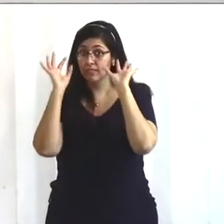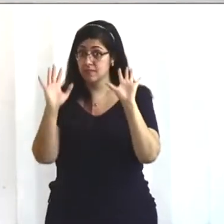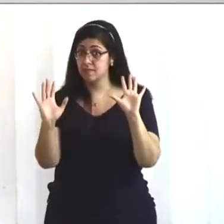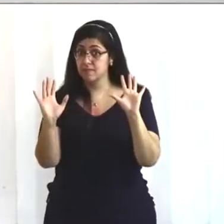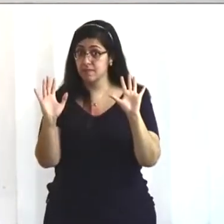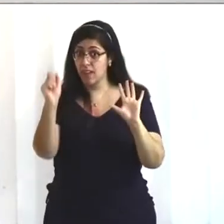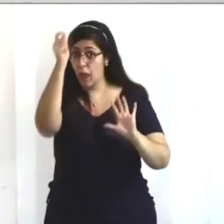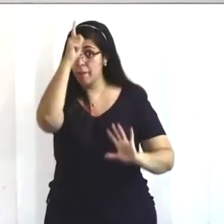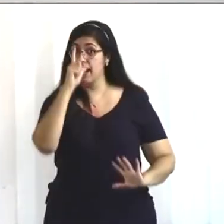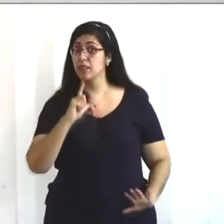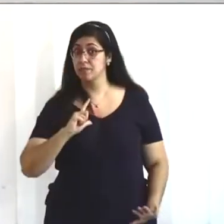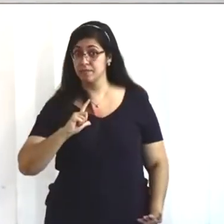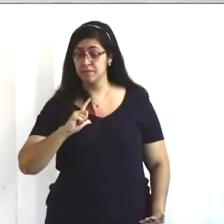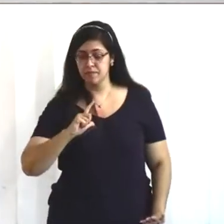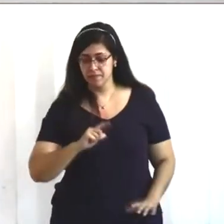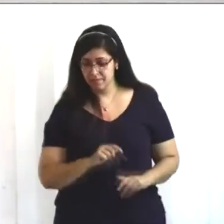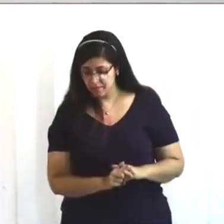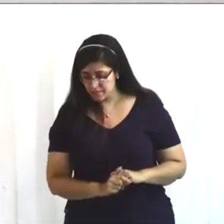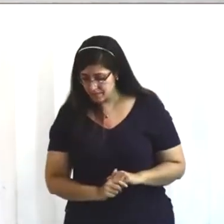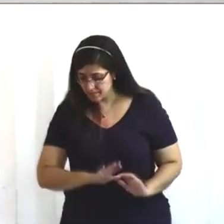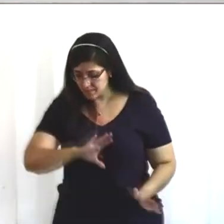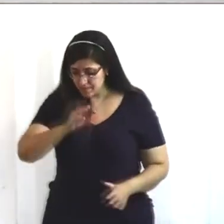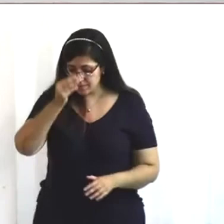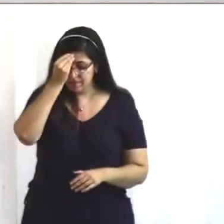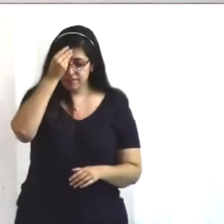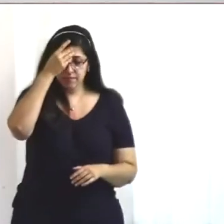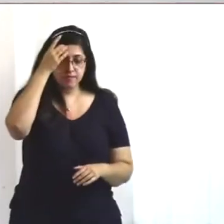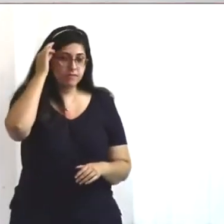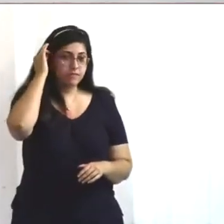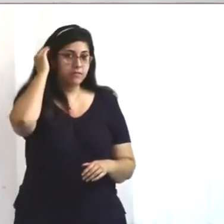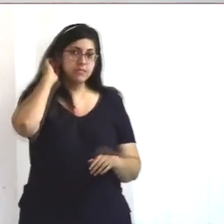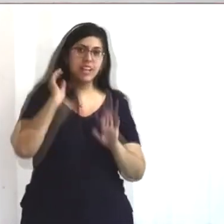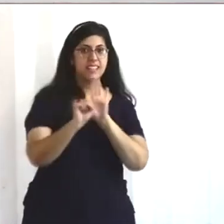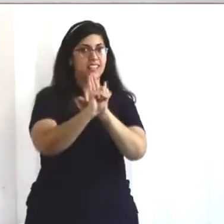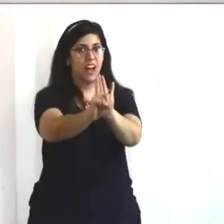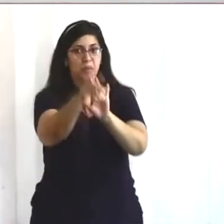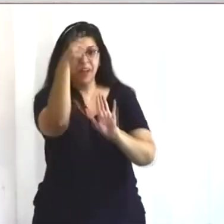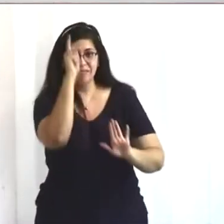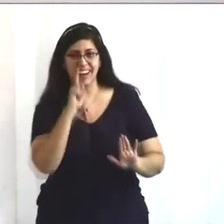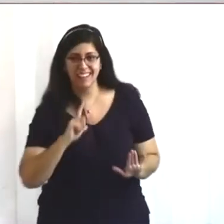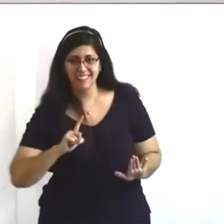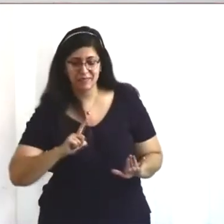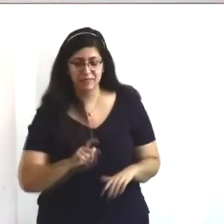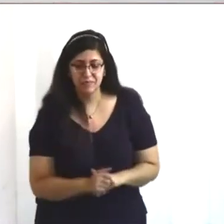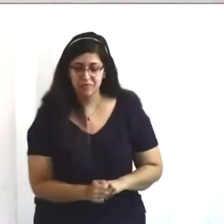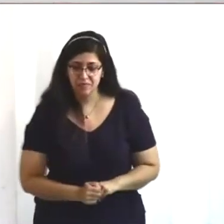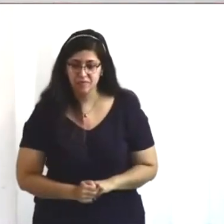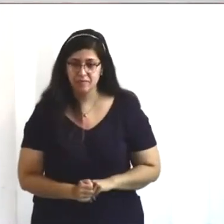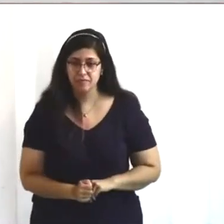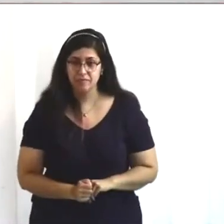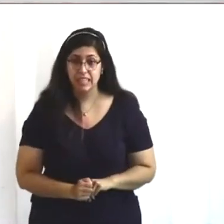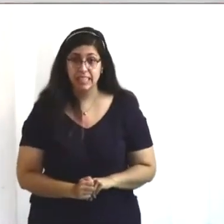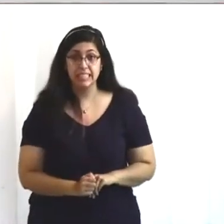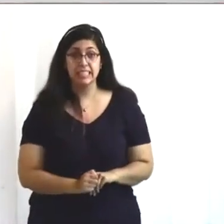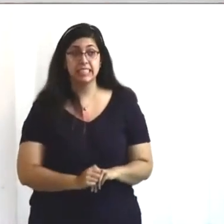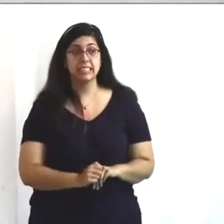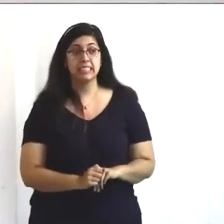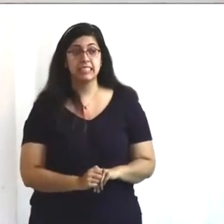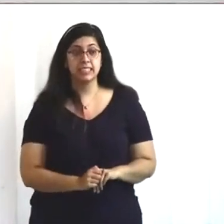reconhece o agir do Espírito Santo de Deus. O Espírito Santo de Deus estava no nascimento de